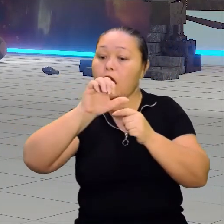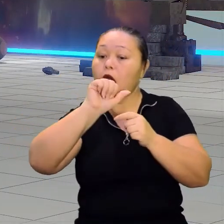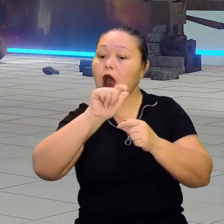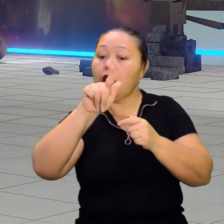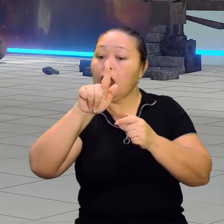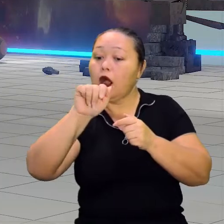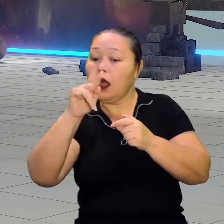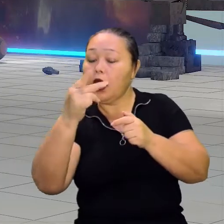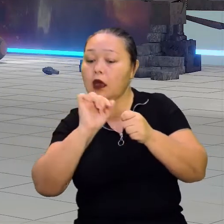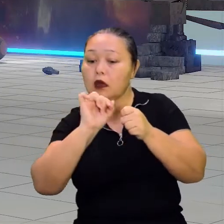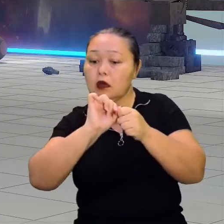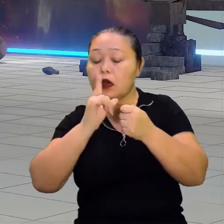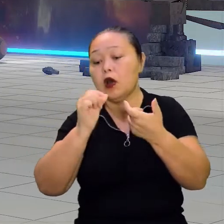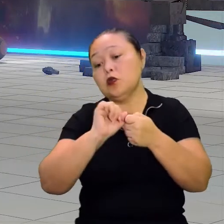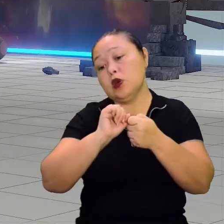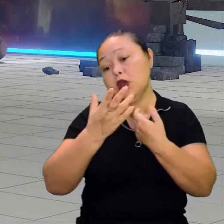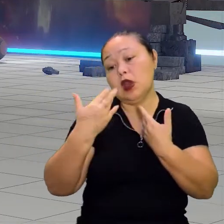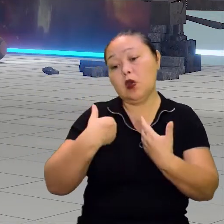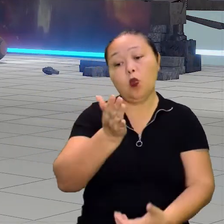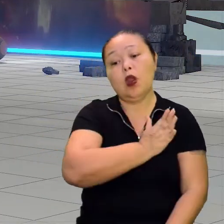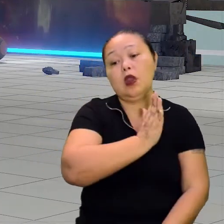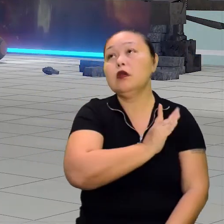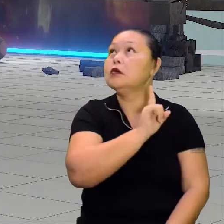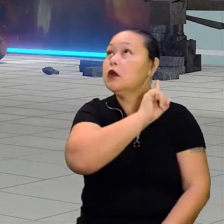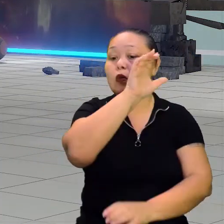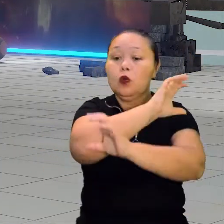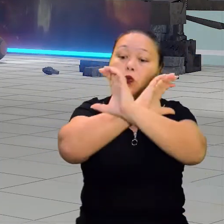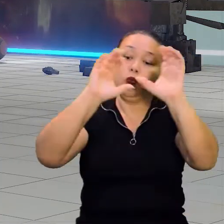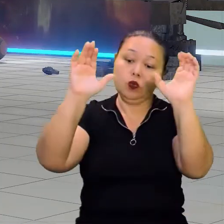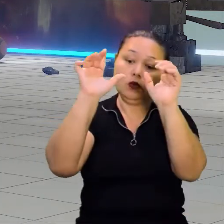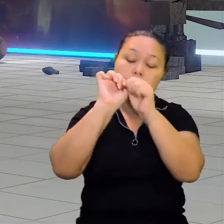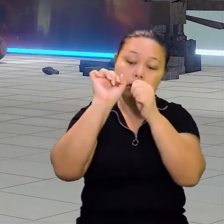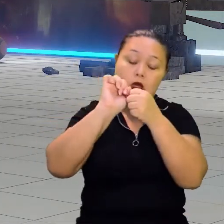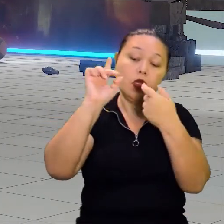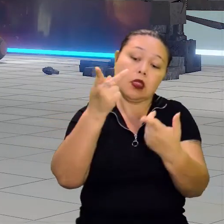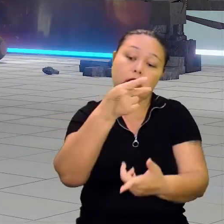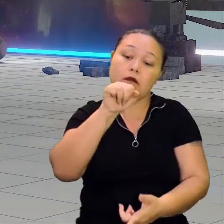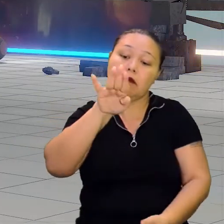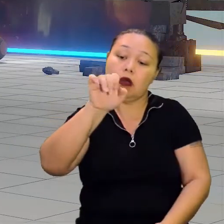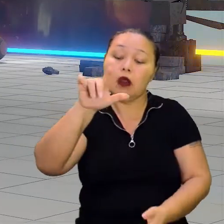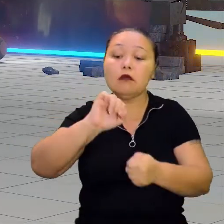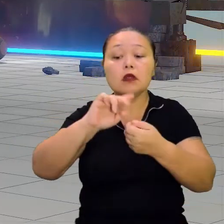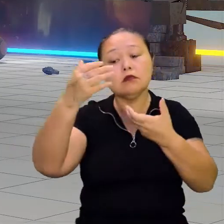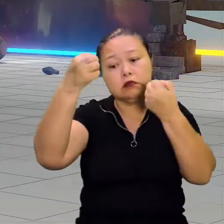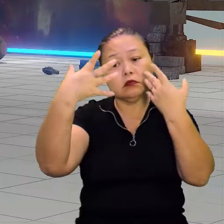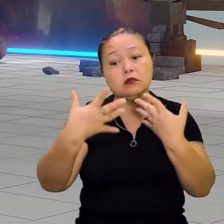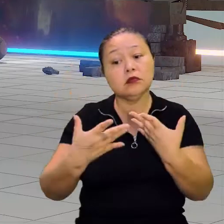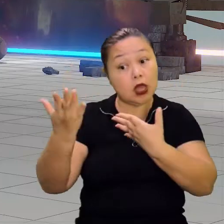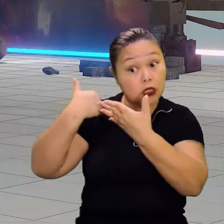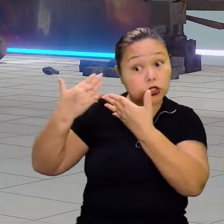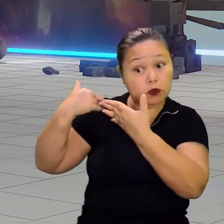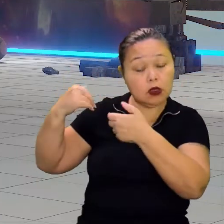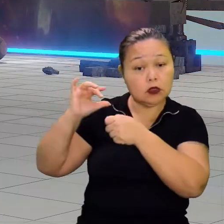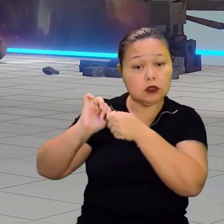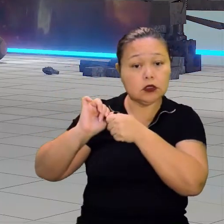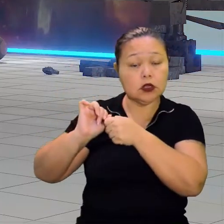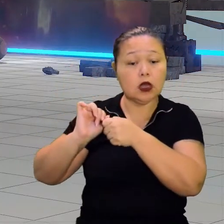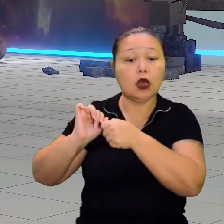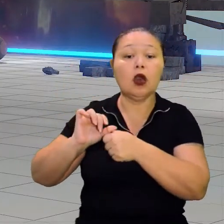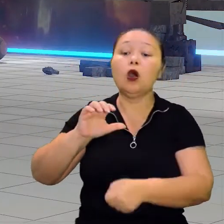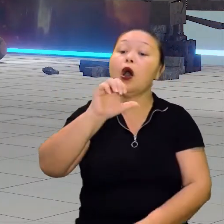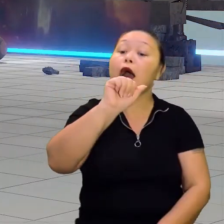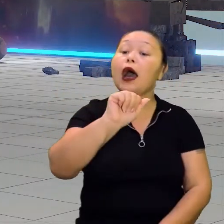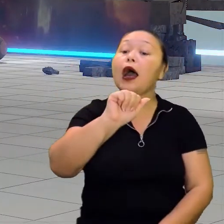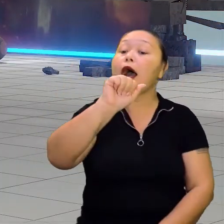um rico entrar no reino do céu. Até essa parábola existe uma explicação. Antigamente,